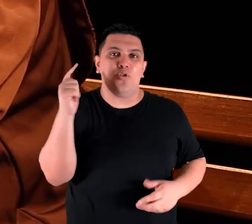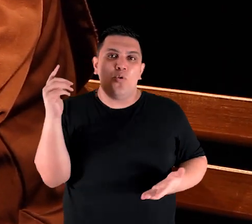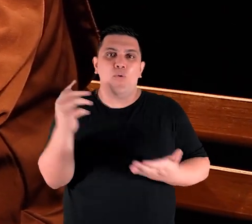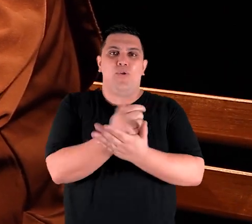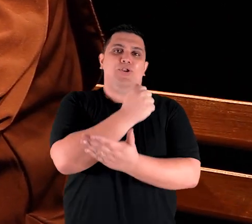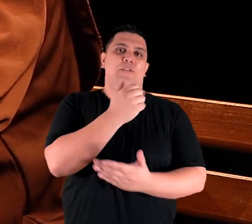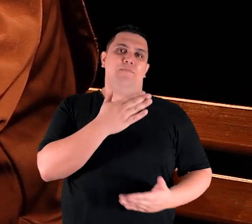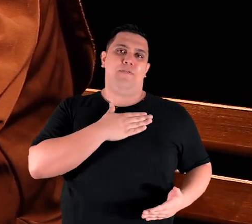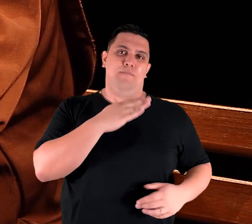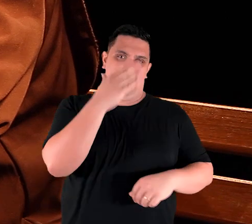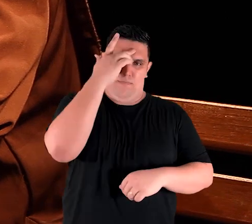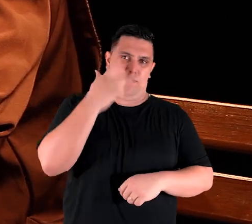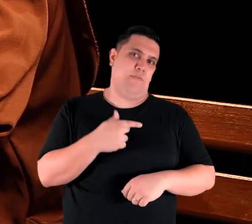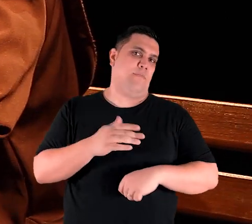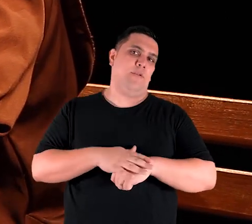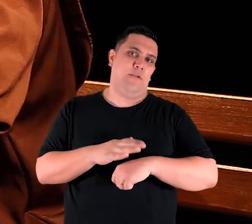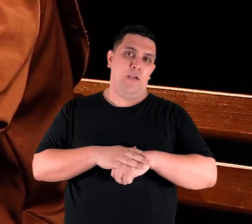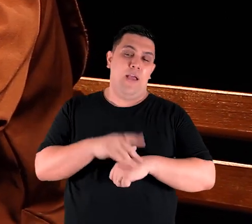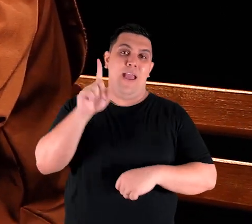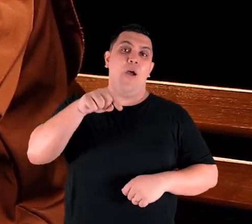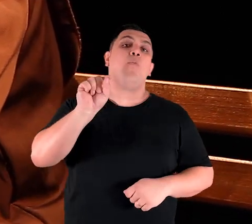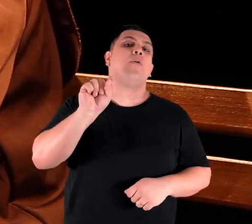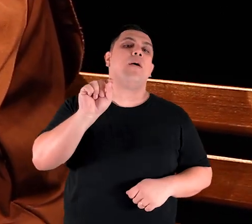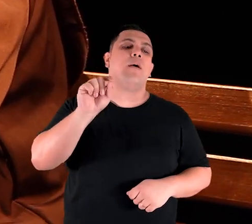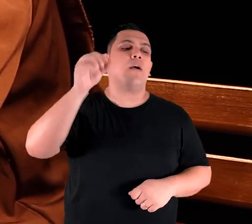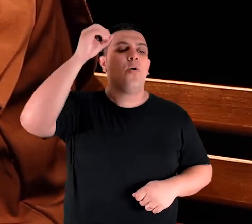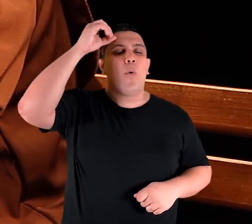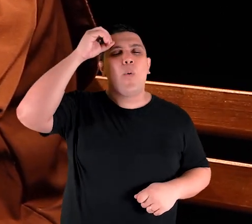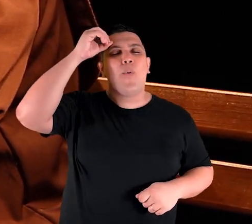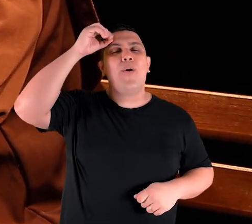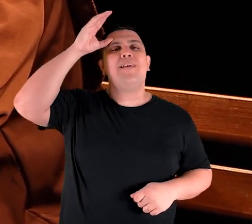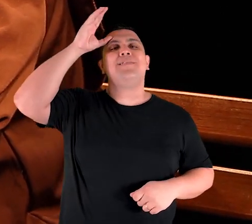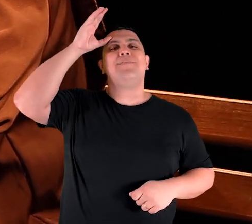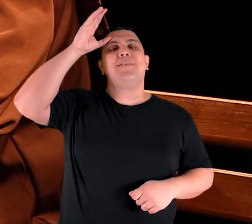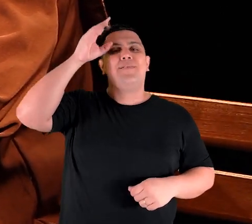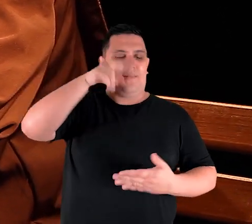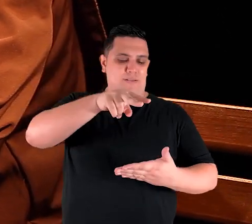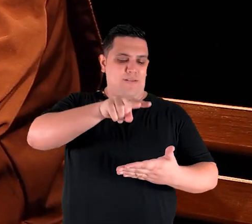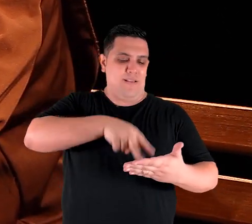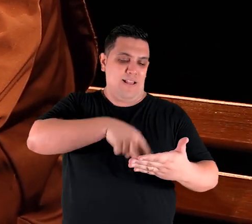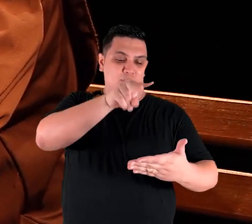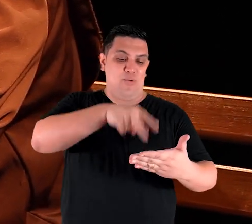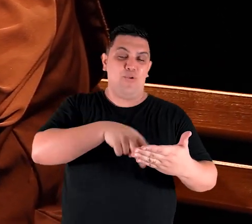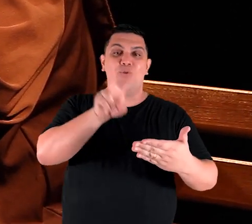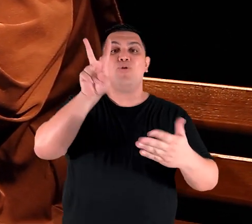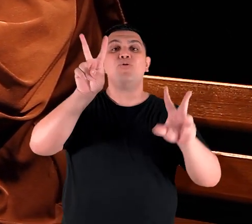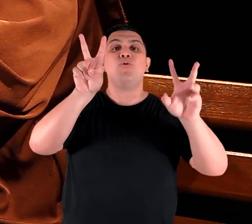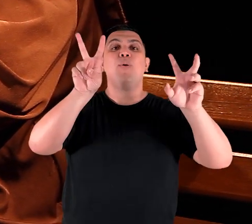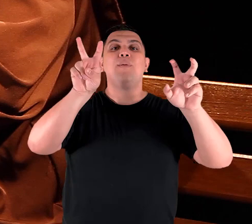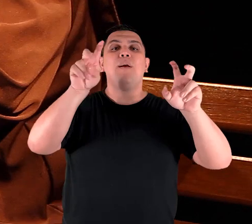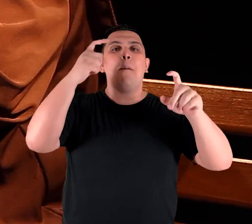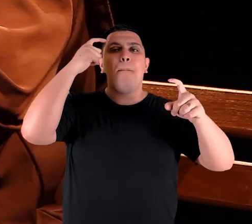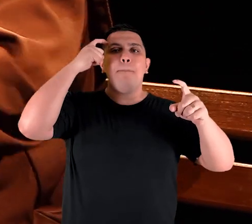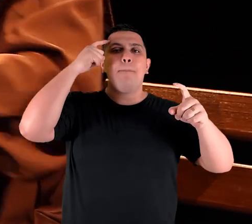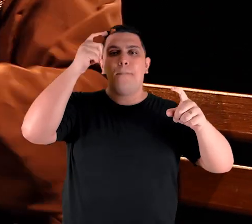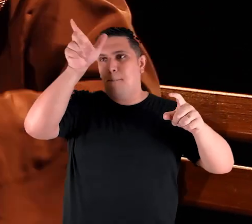mim: o conhecimento e a leitura dos pensadores liberais.